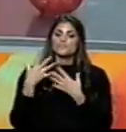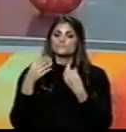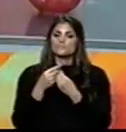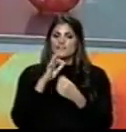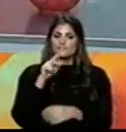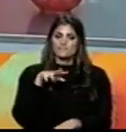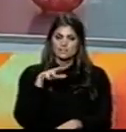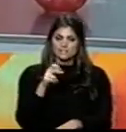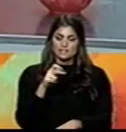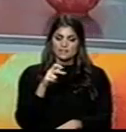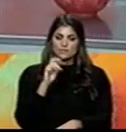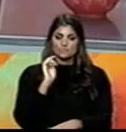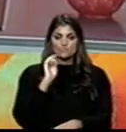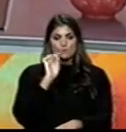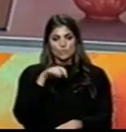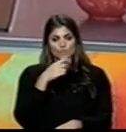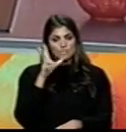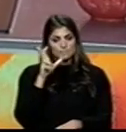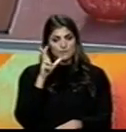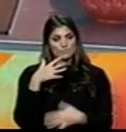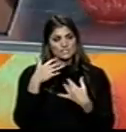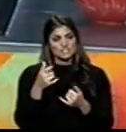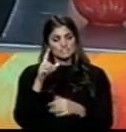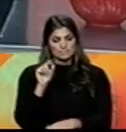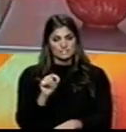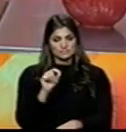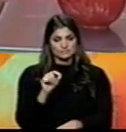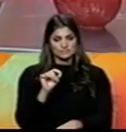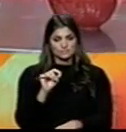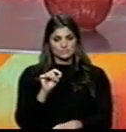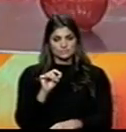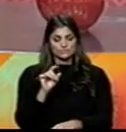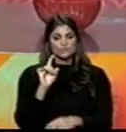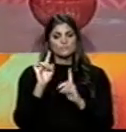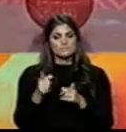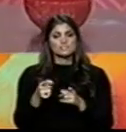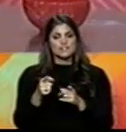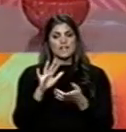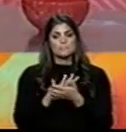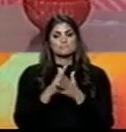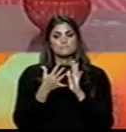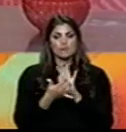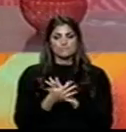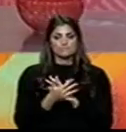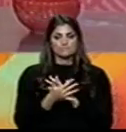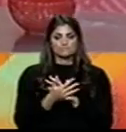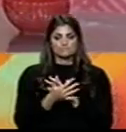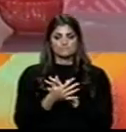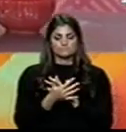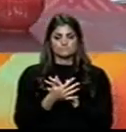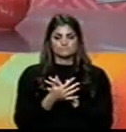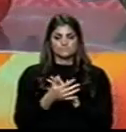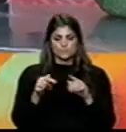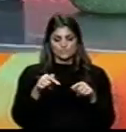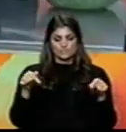com a colher de pau e daqui a pouco então vamos começar a utilizar as nossas mãozinhas. Não te importas de me pôr o tabuleiro